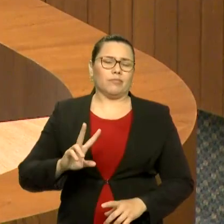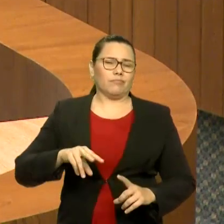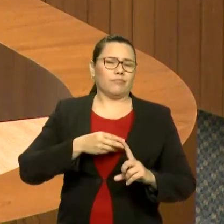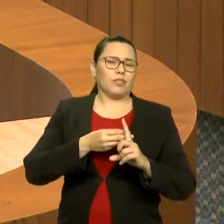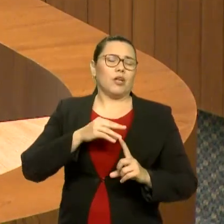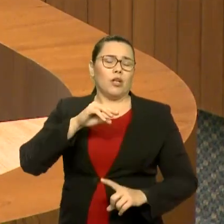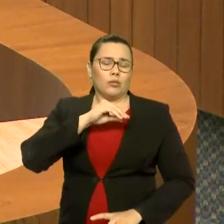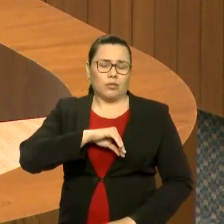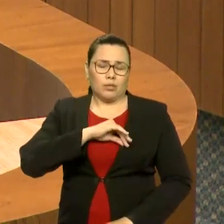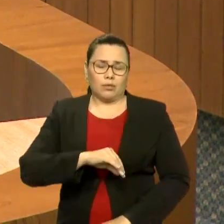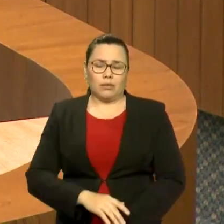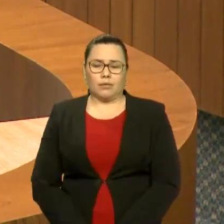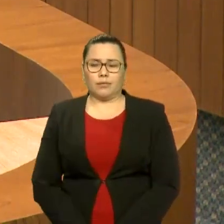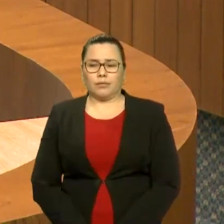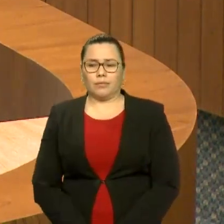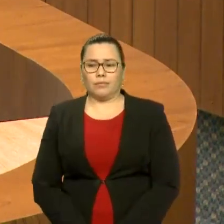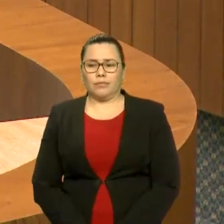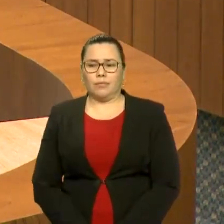passaram a